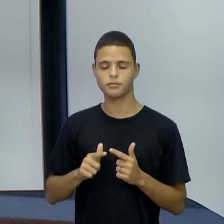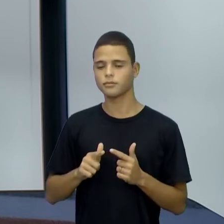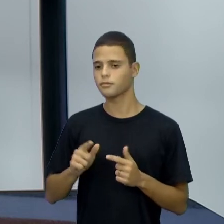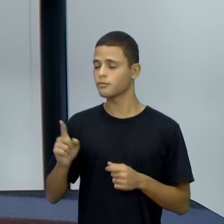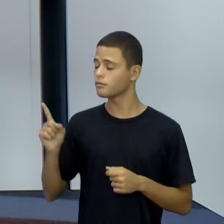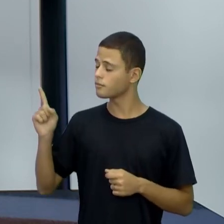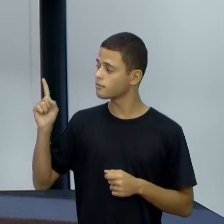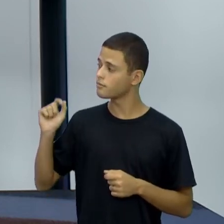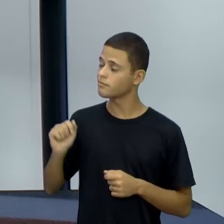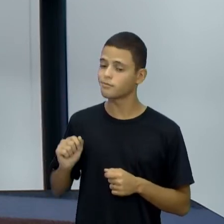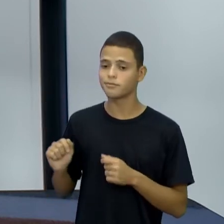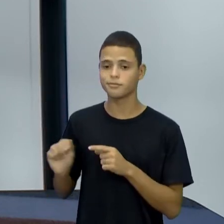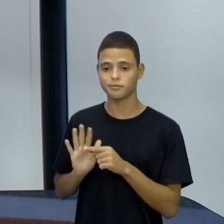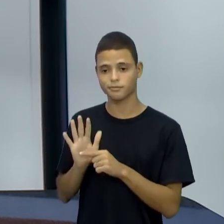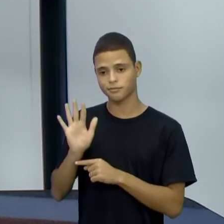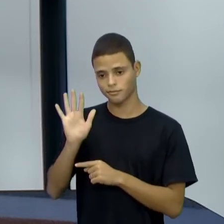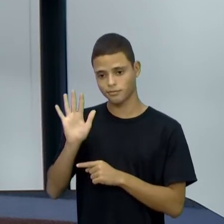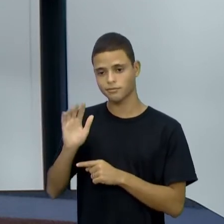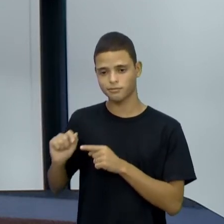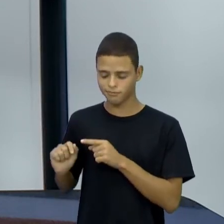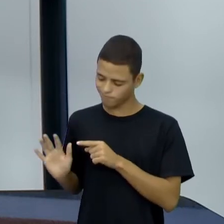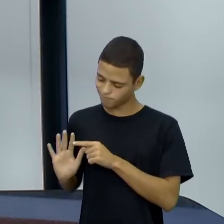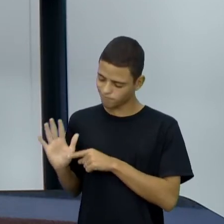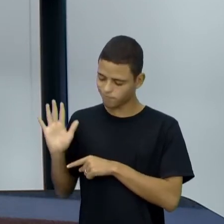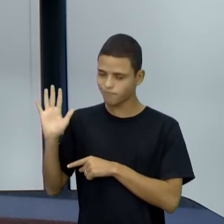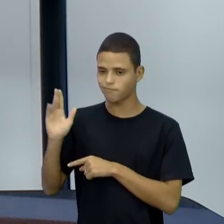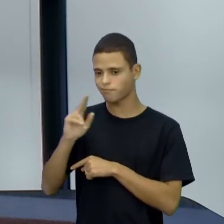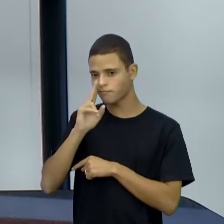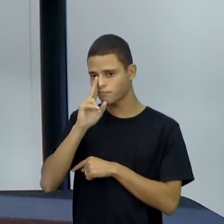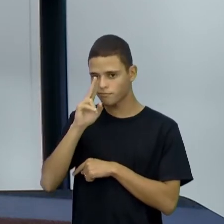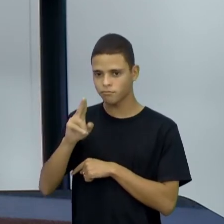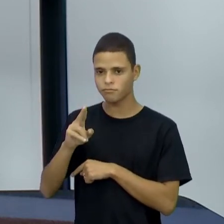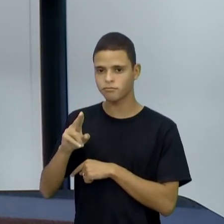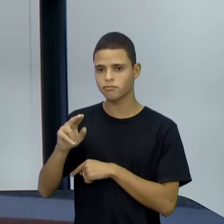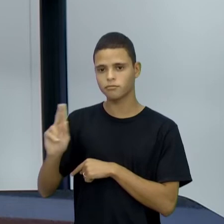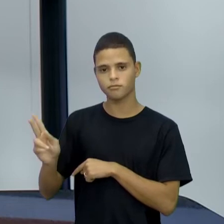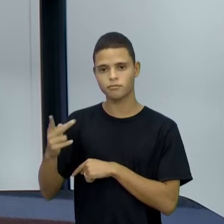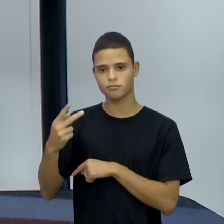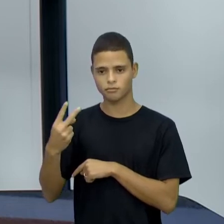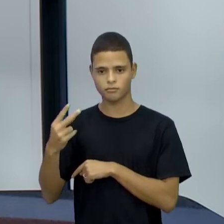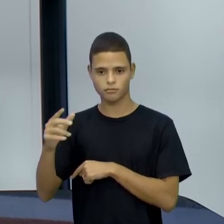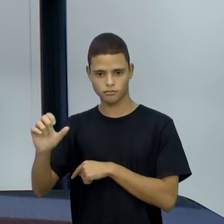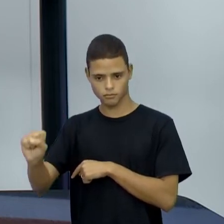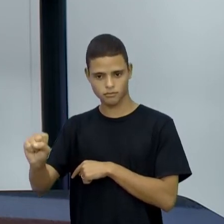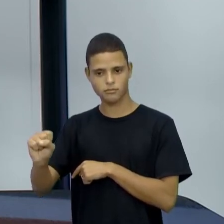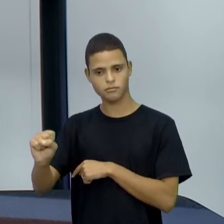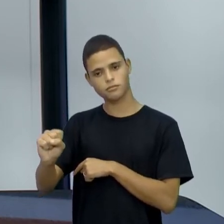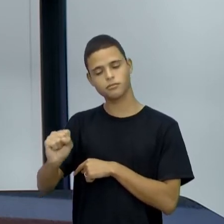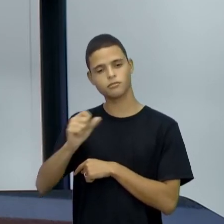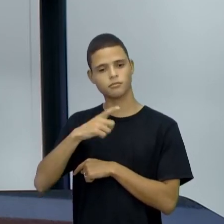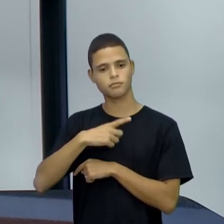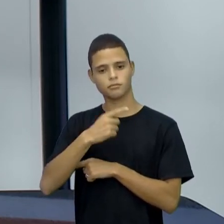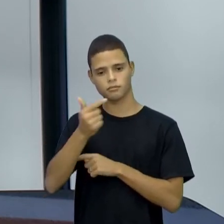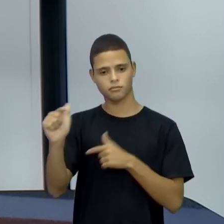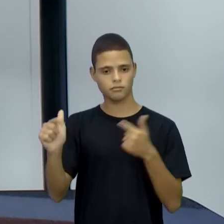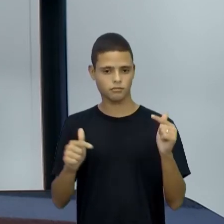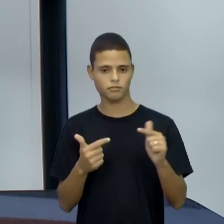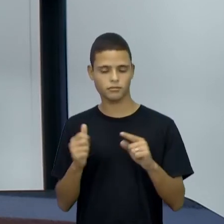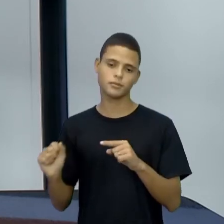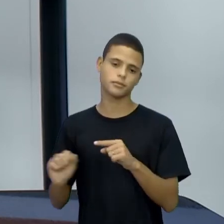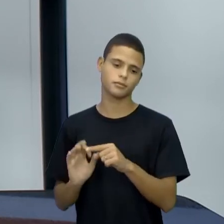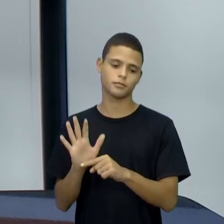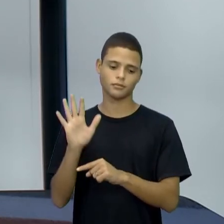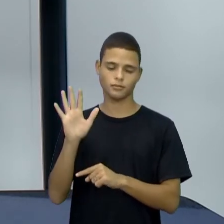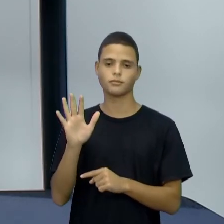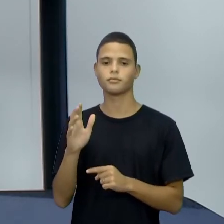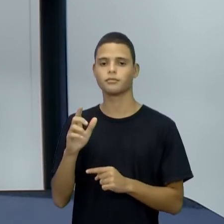solta gases, né? Eu coloquei aqui um exemplo dos gases, que é o ácido sulfídrico, mas tem outros gases também que são eliminados